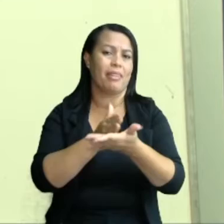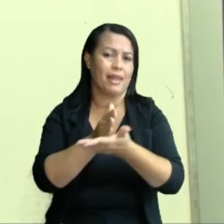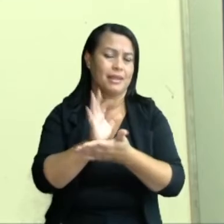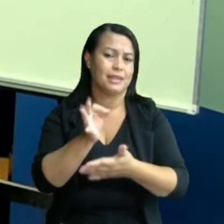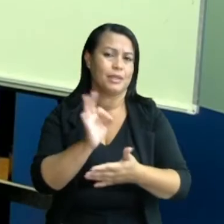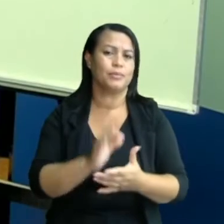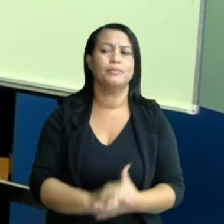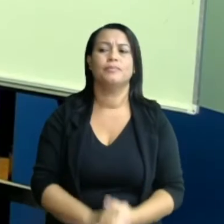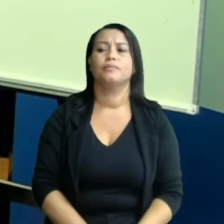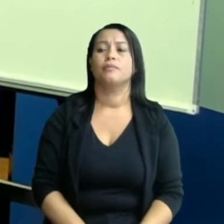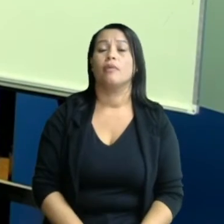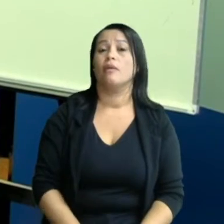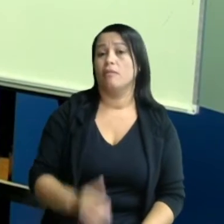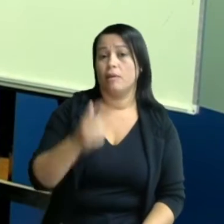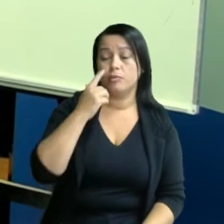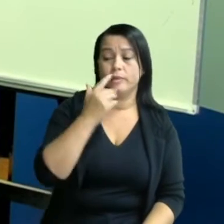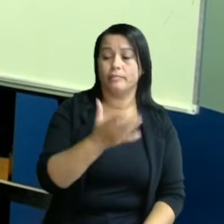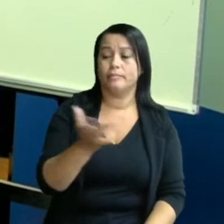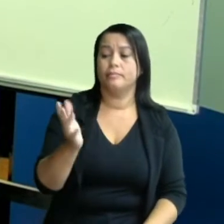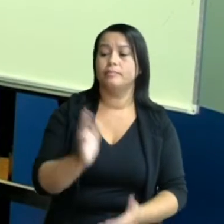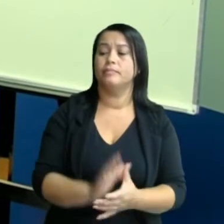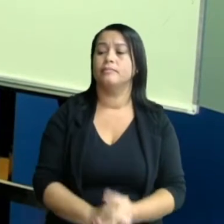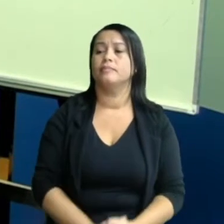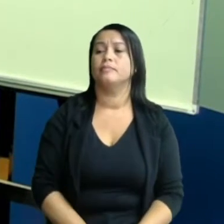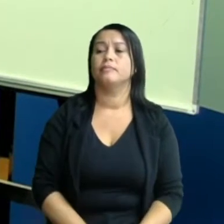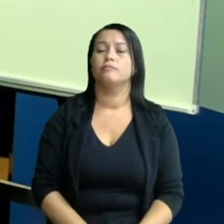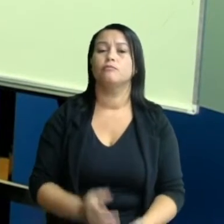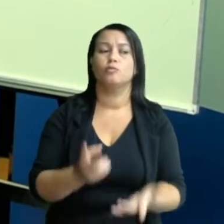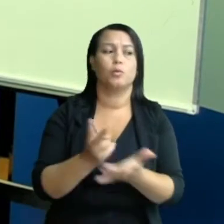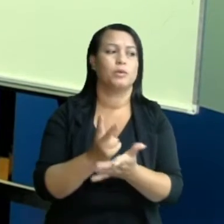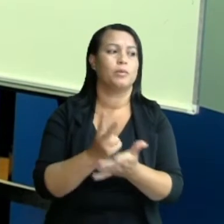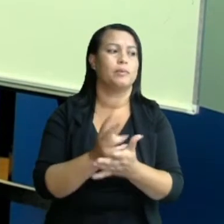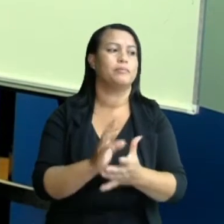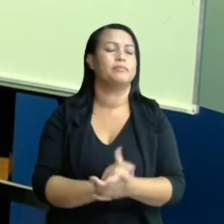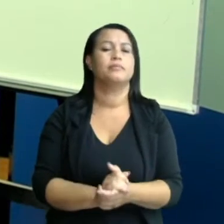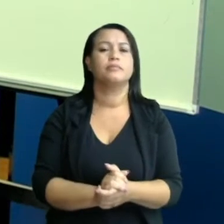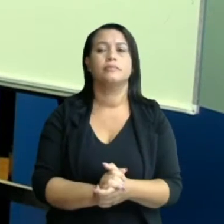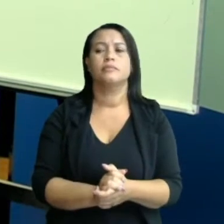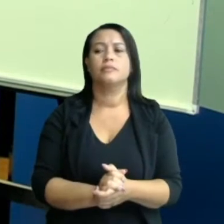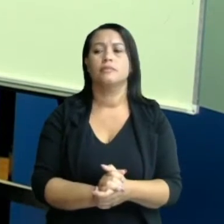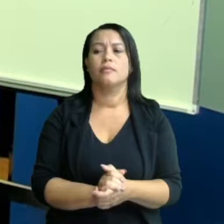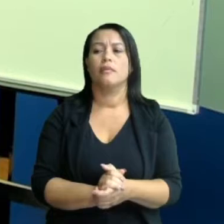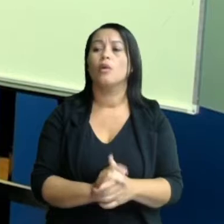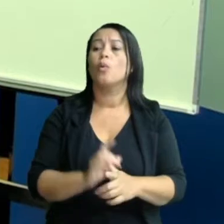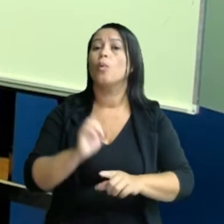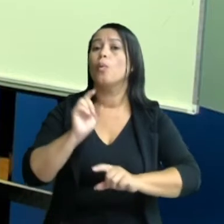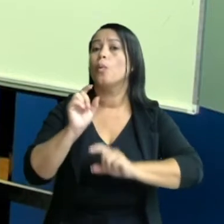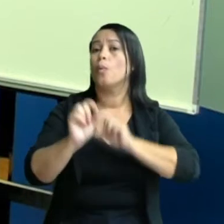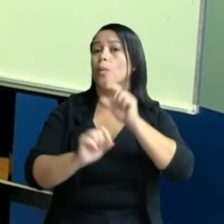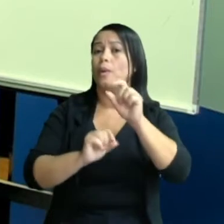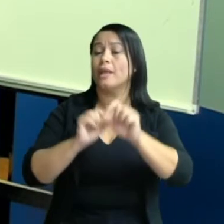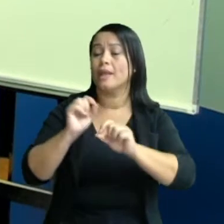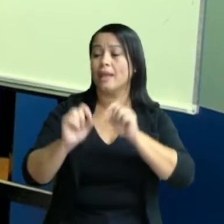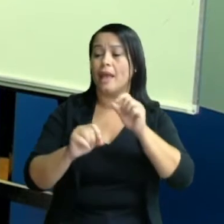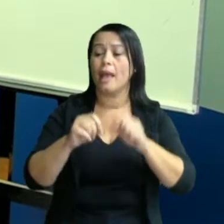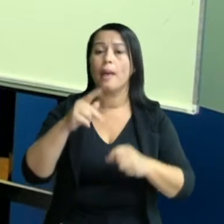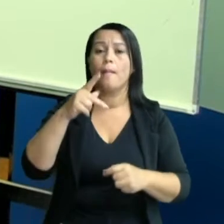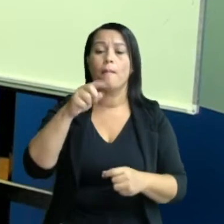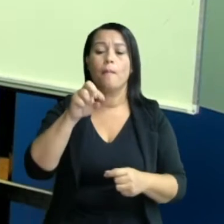tá? Então, vamos lá. Vamos continuando. Então, o que é